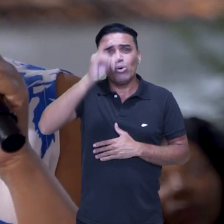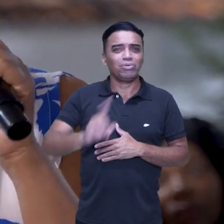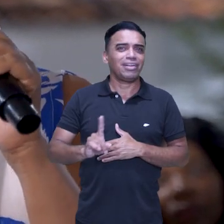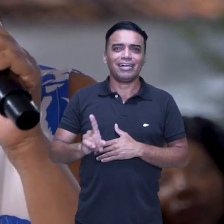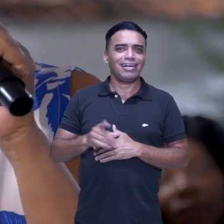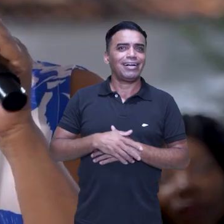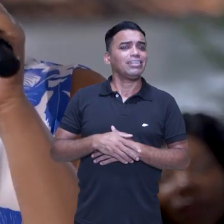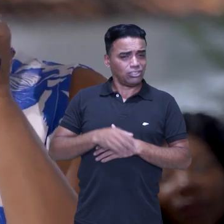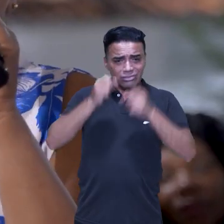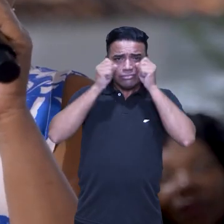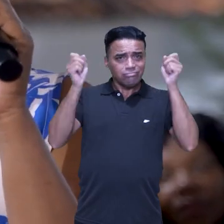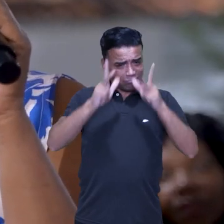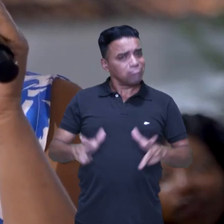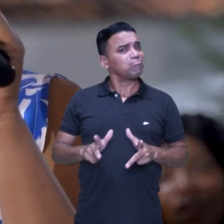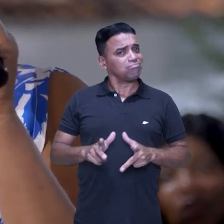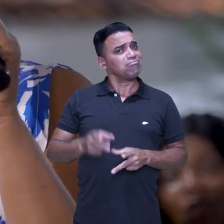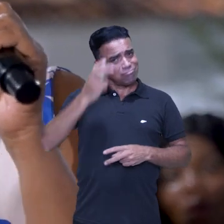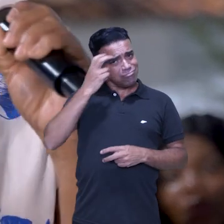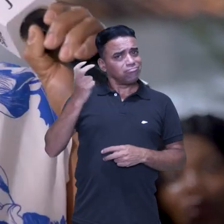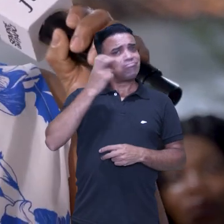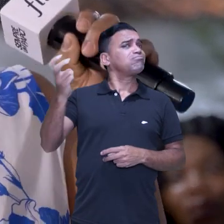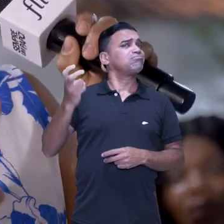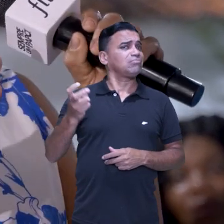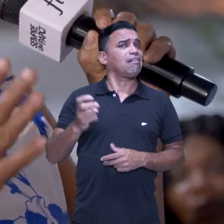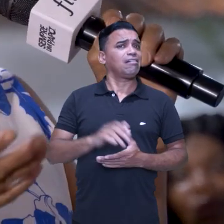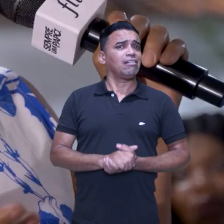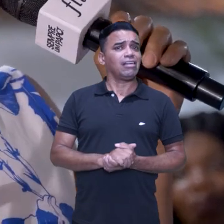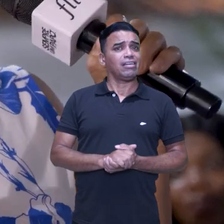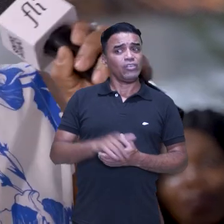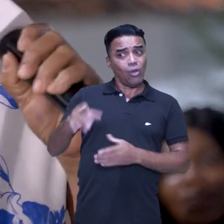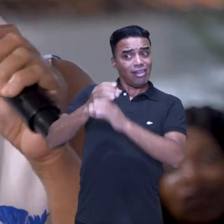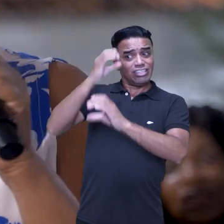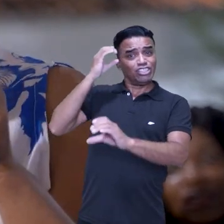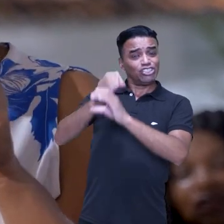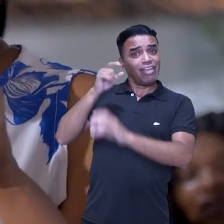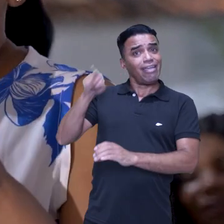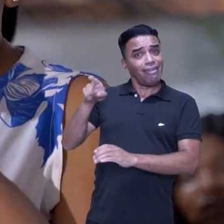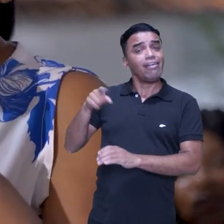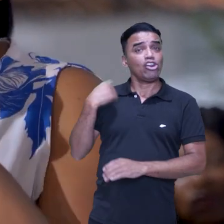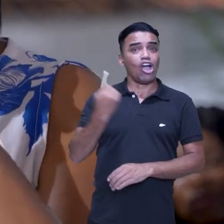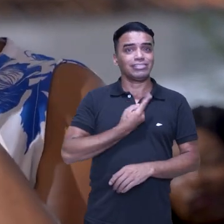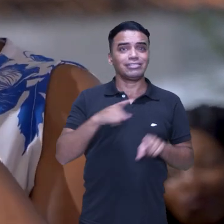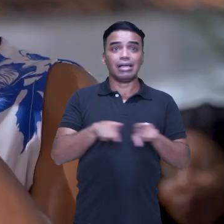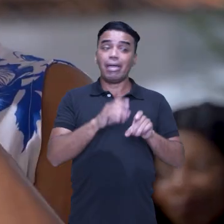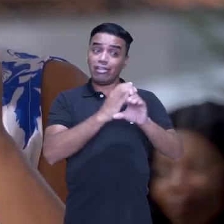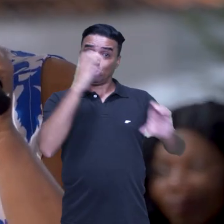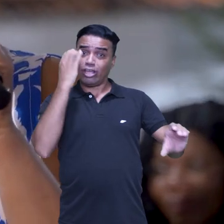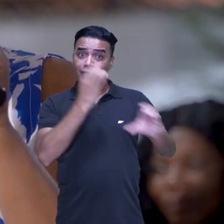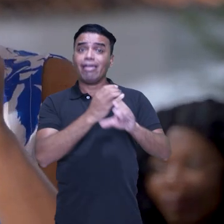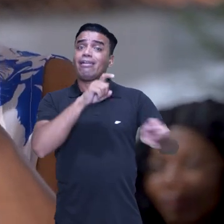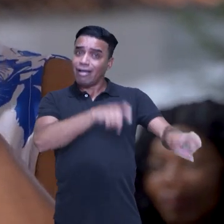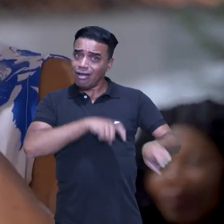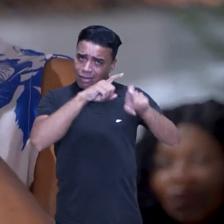gente é ativo também, né? Nós também tem nossas. Quando diz planeta, ele é engenheiro, né? E nós lá também tem nossas engenharias,